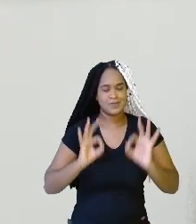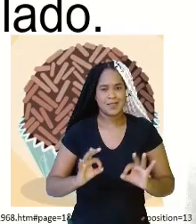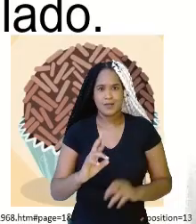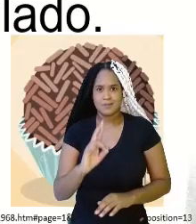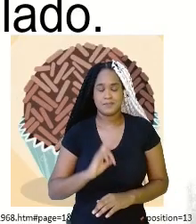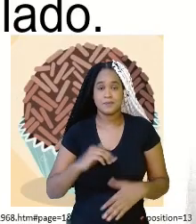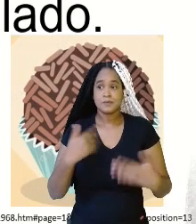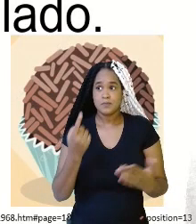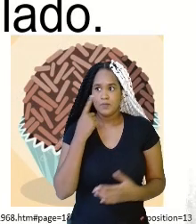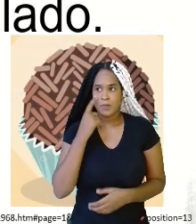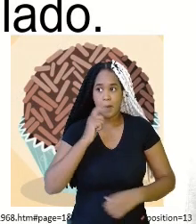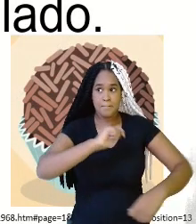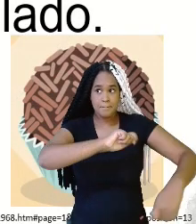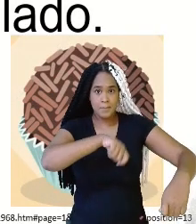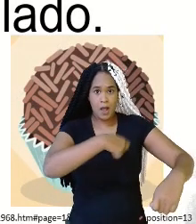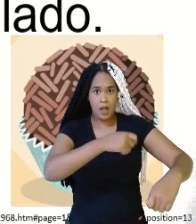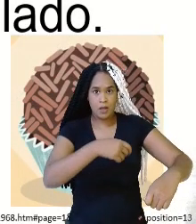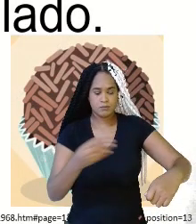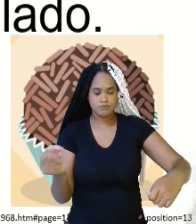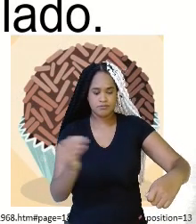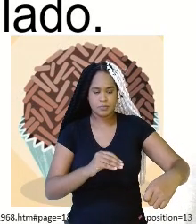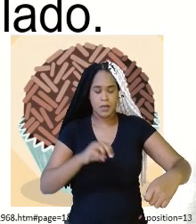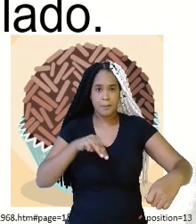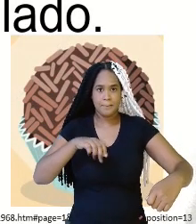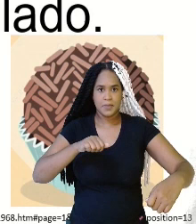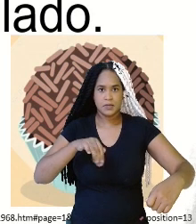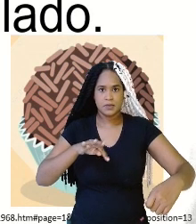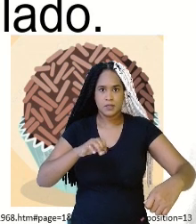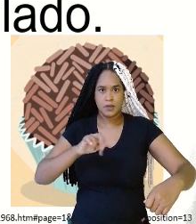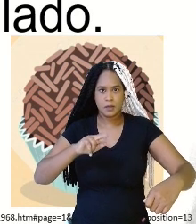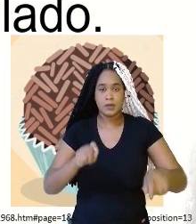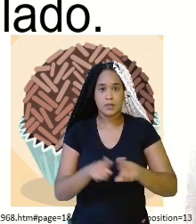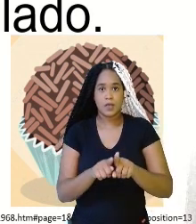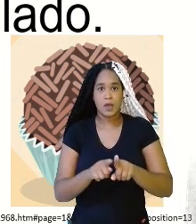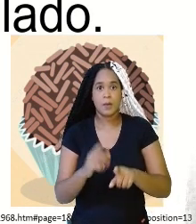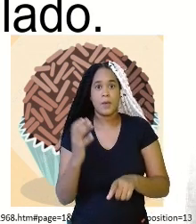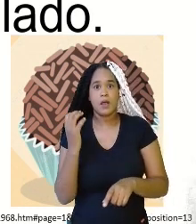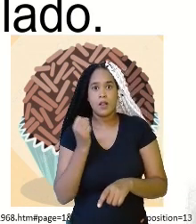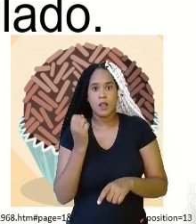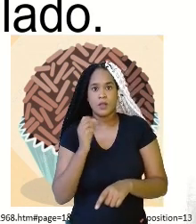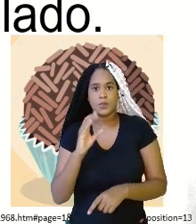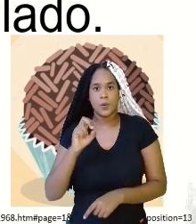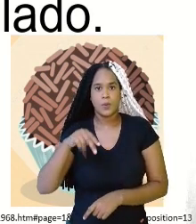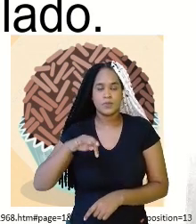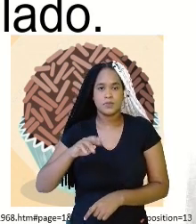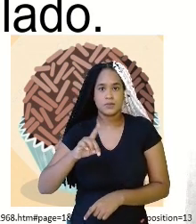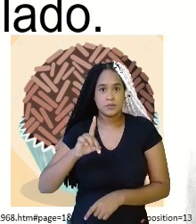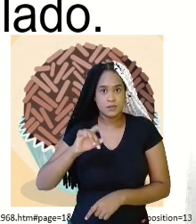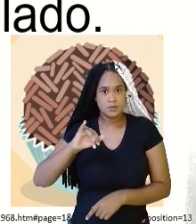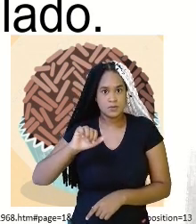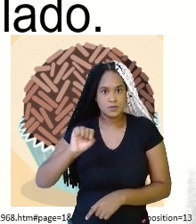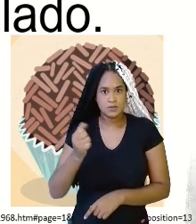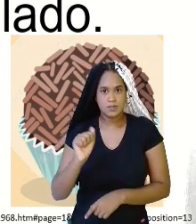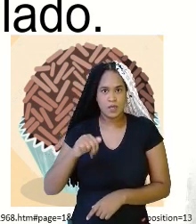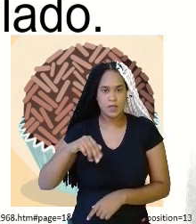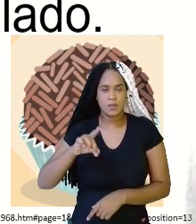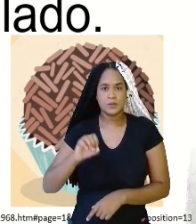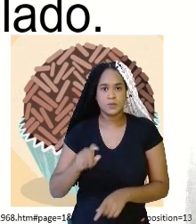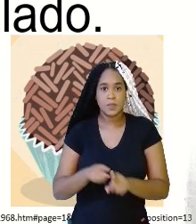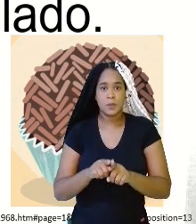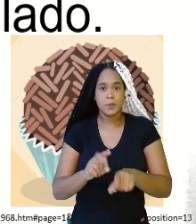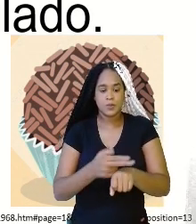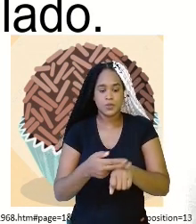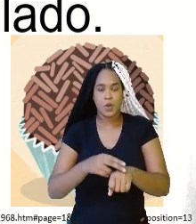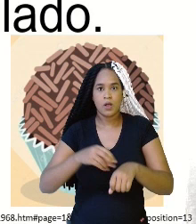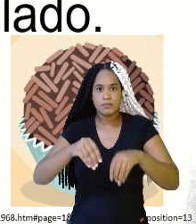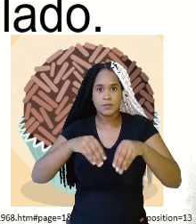uma panela, coloque a manteiga, o leite condensado e o chocolate em pó. Misture bem esses ingredientes e leve